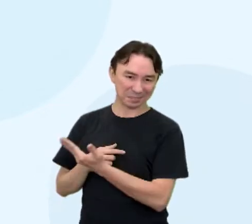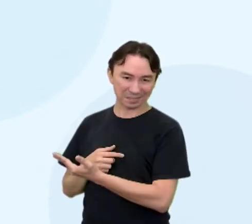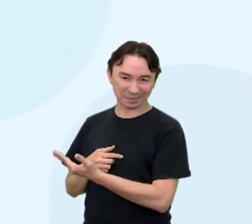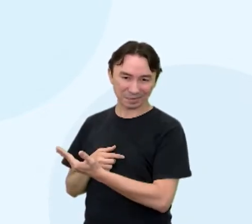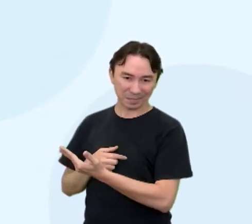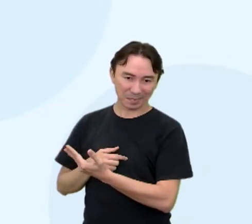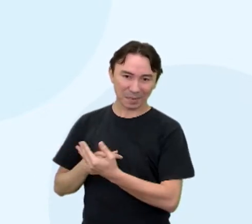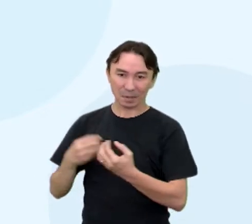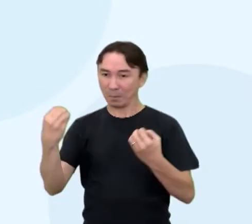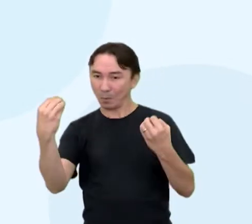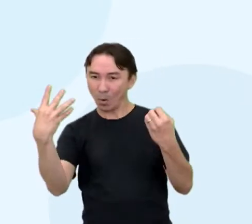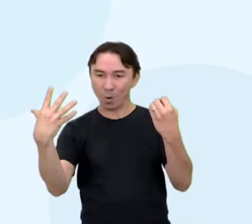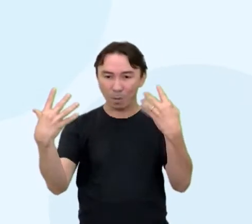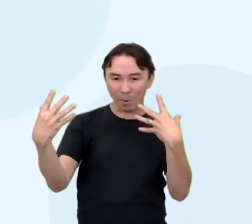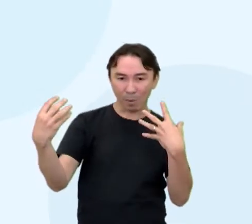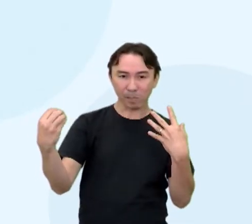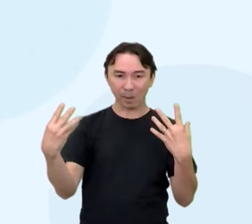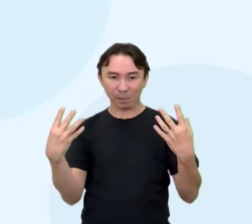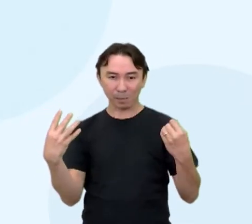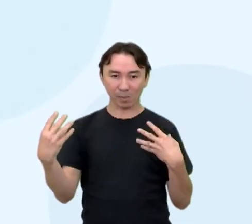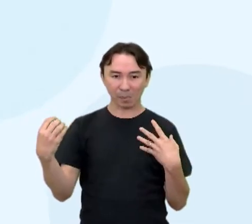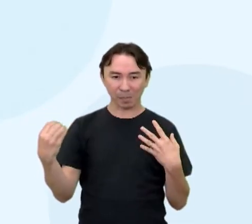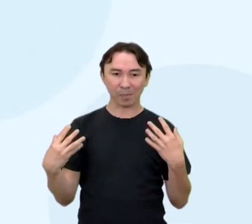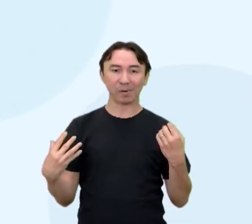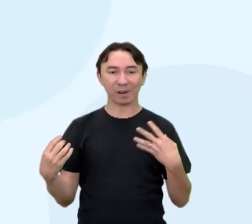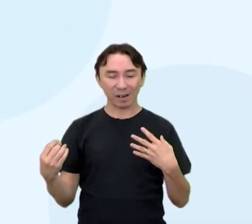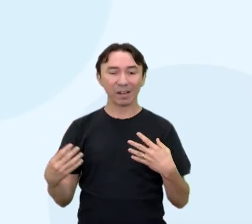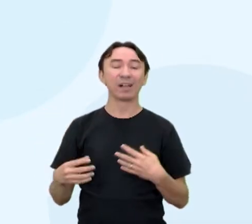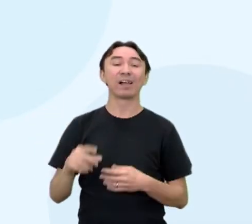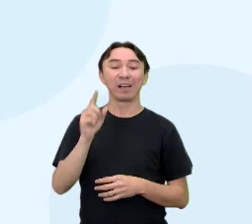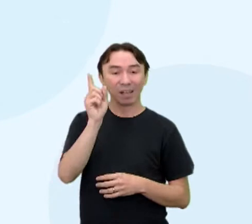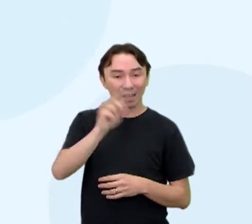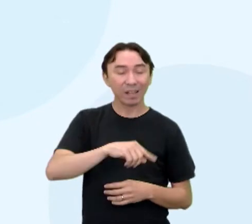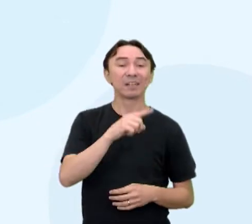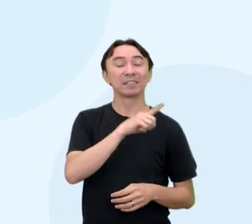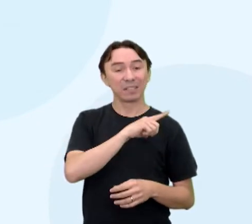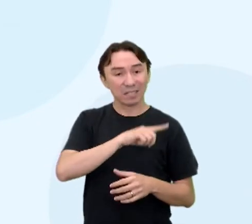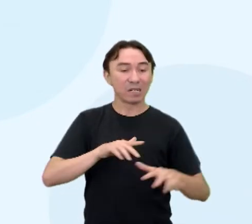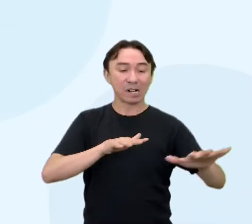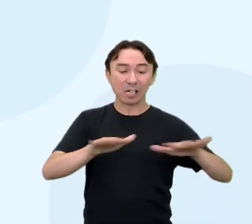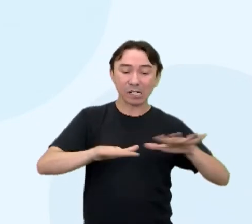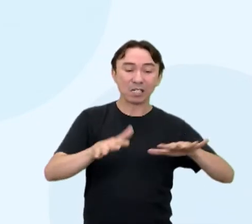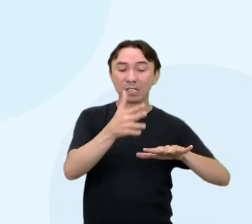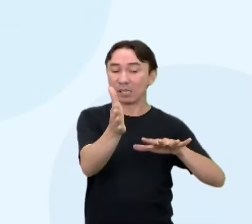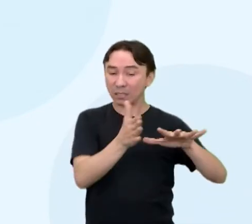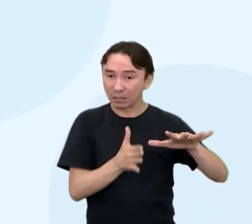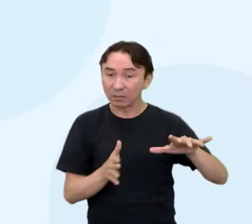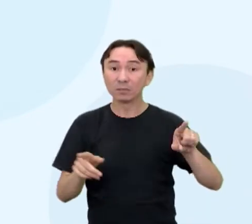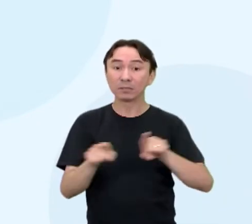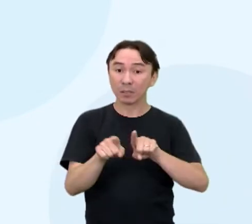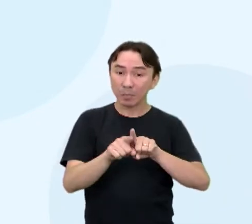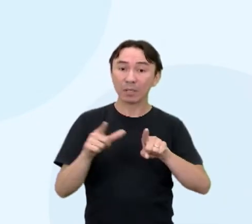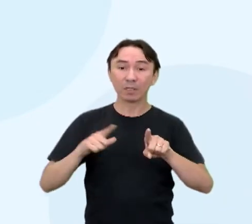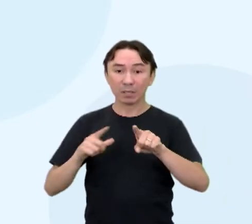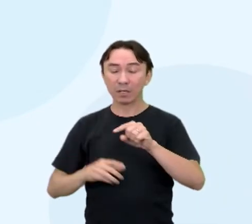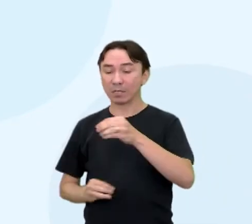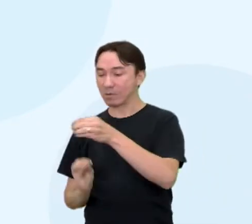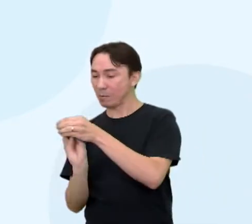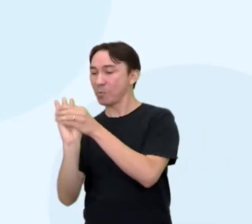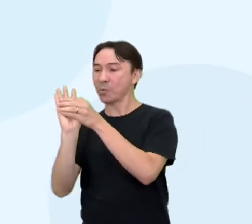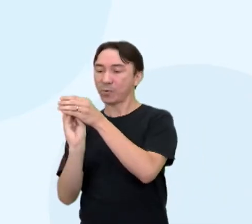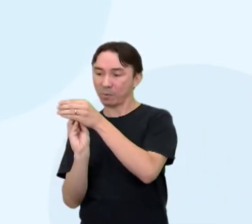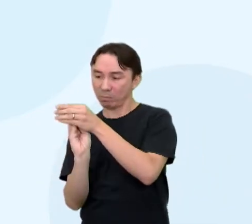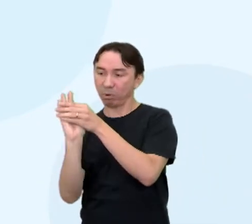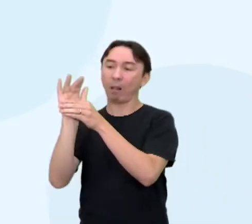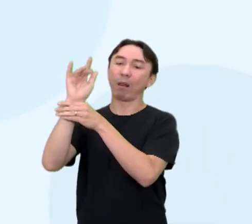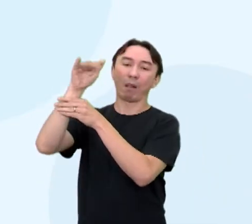lá circulares, lá piscando, é onde há tectonismo e vulcanismo. Então vocês vejam que